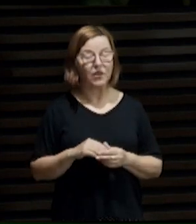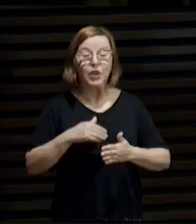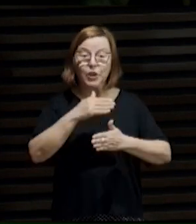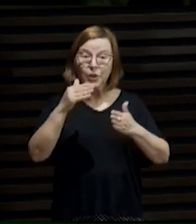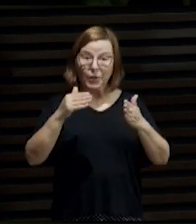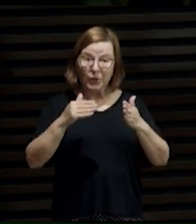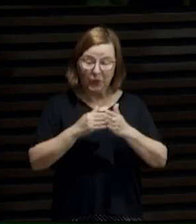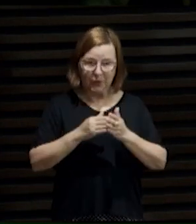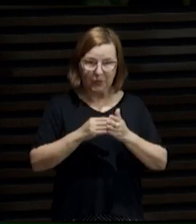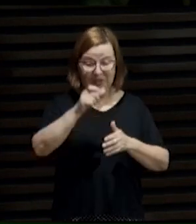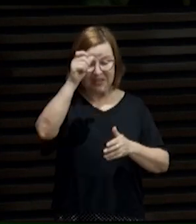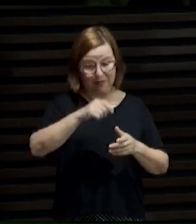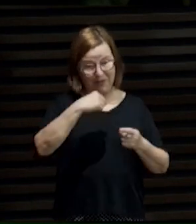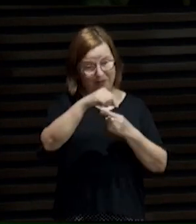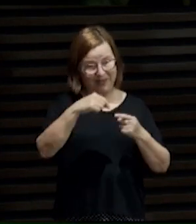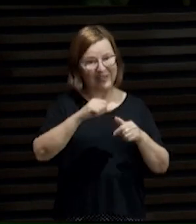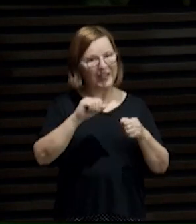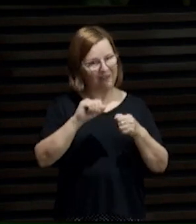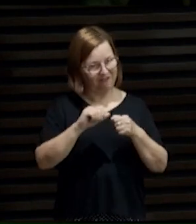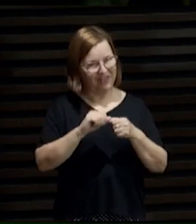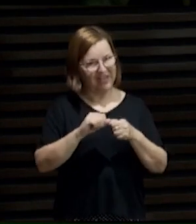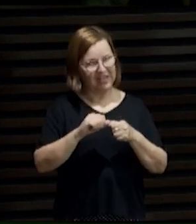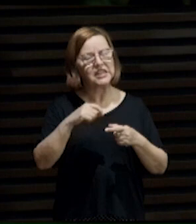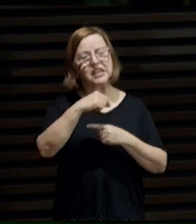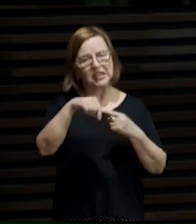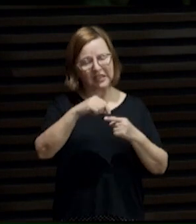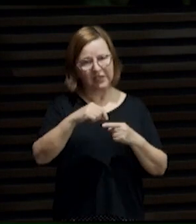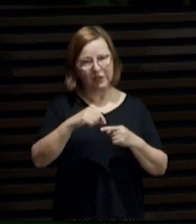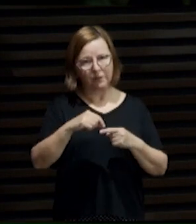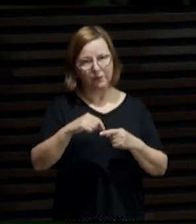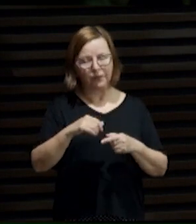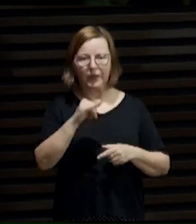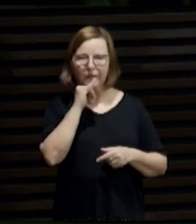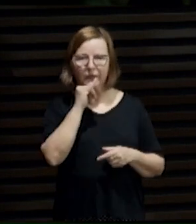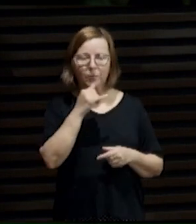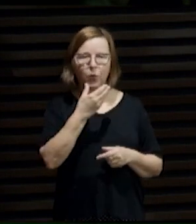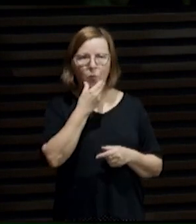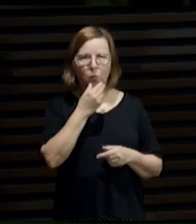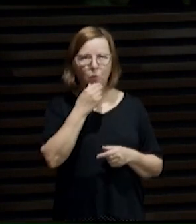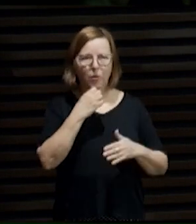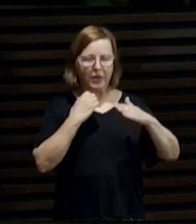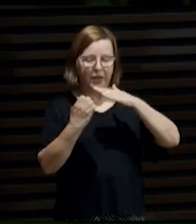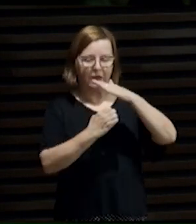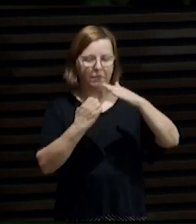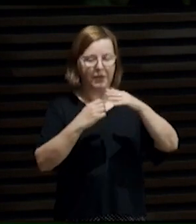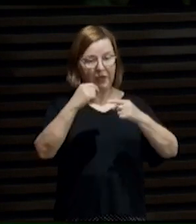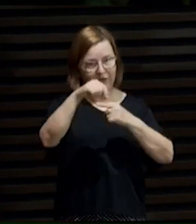Tudo que o santo faz é santo. O empresário santo faz um trabalho santo.